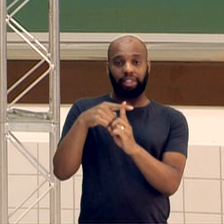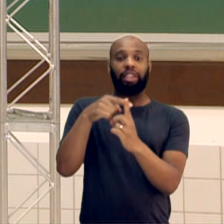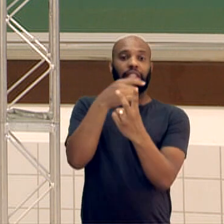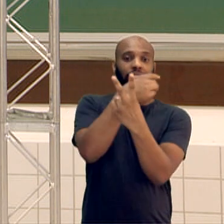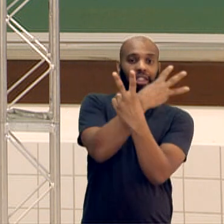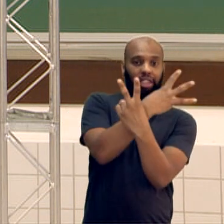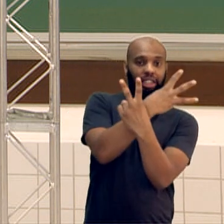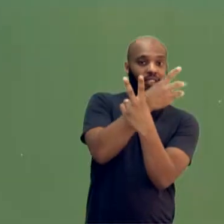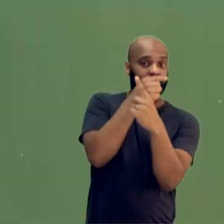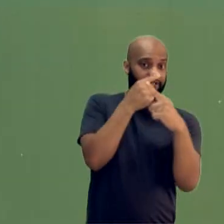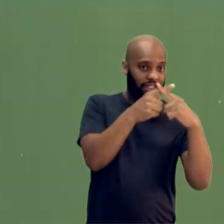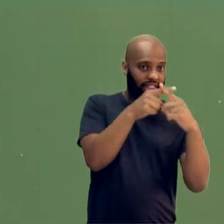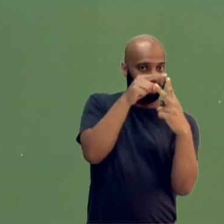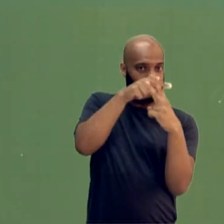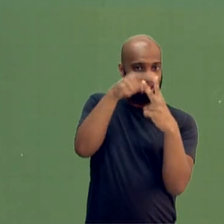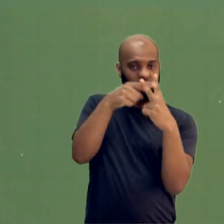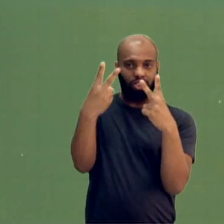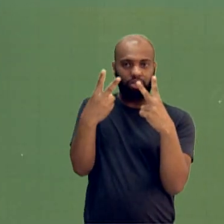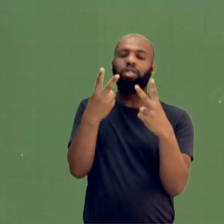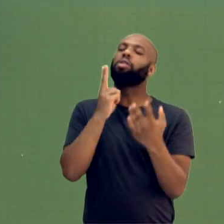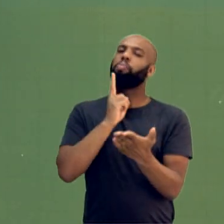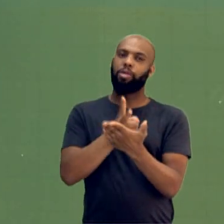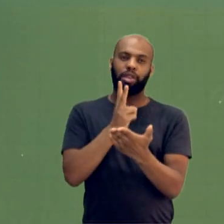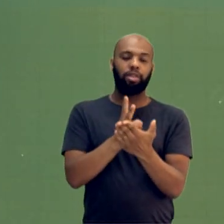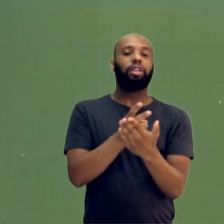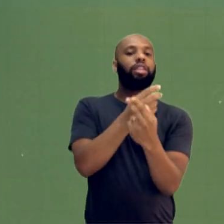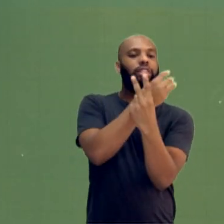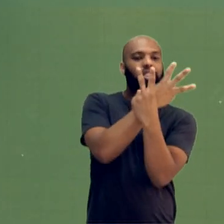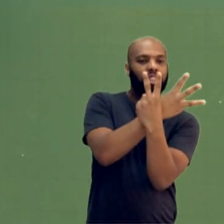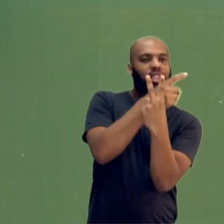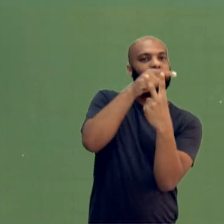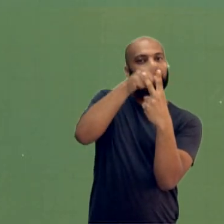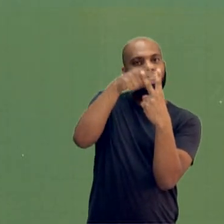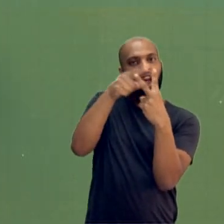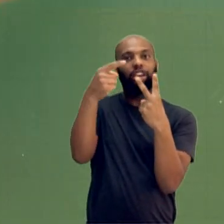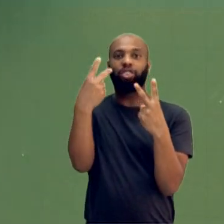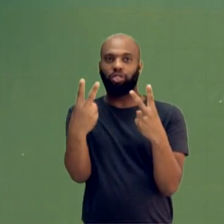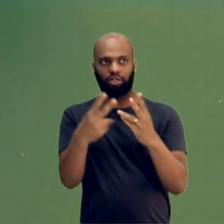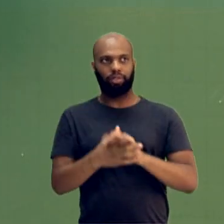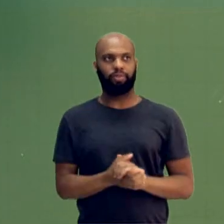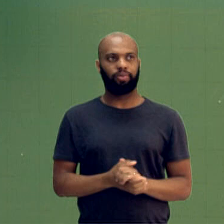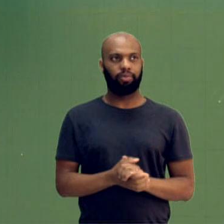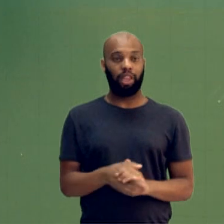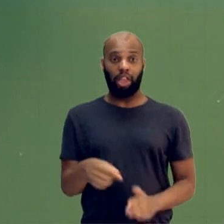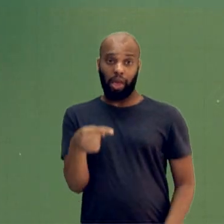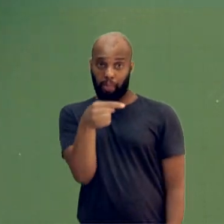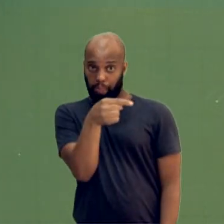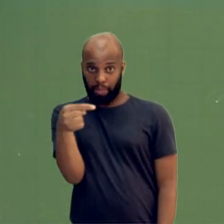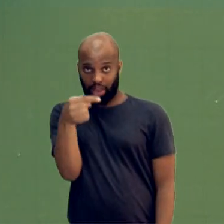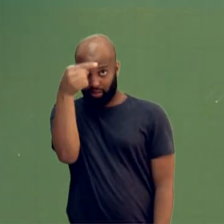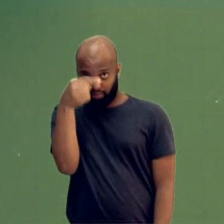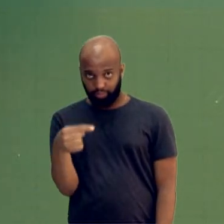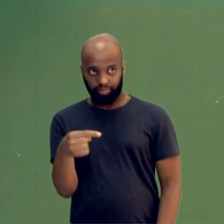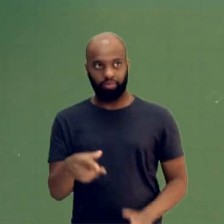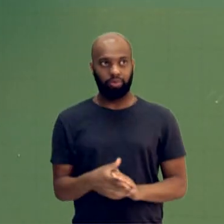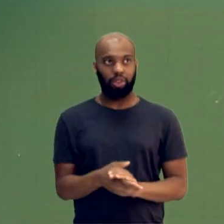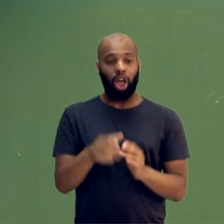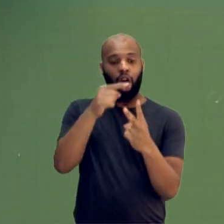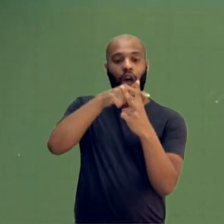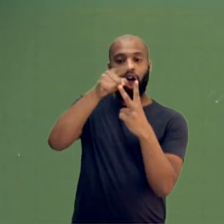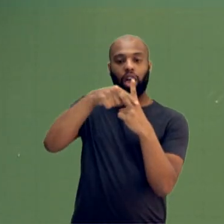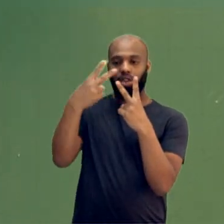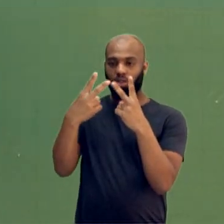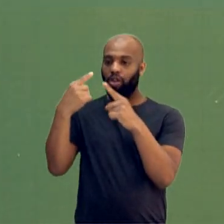vezes a raiz de 2 será 3 raiz de 2. Menos raiz de